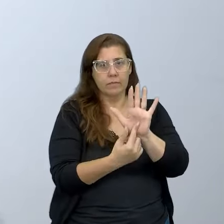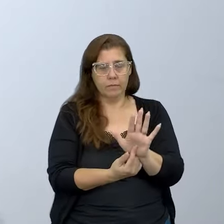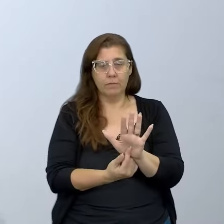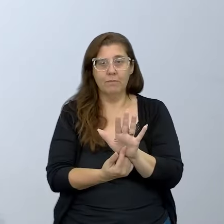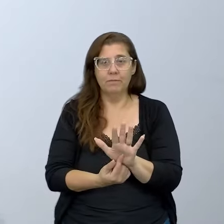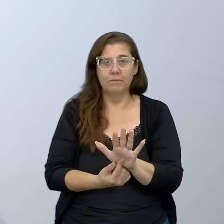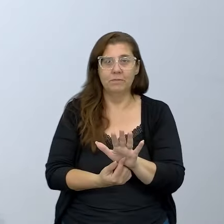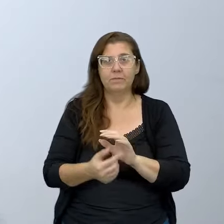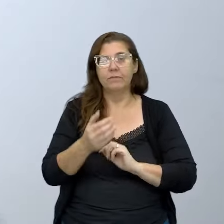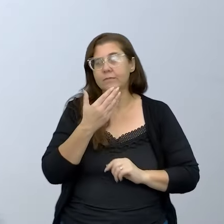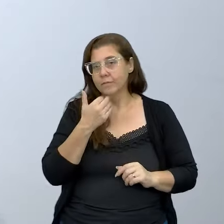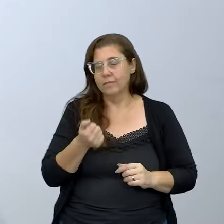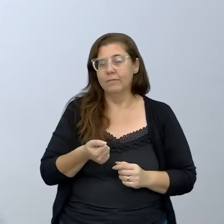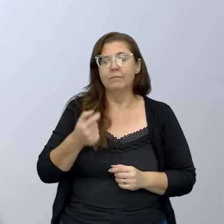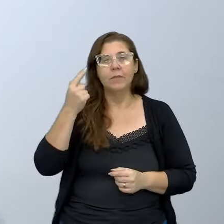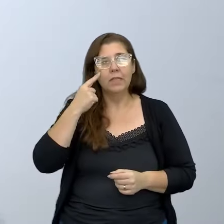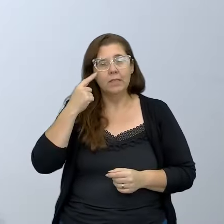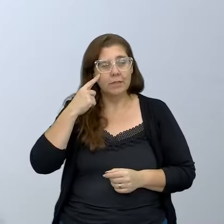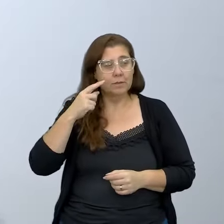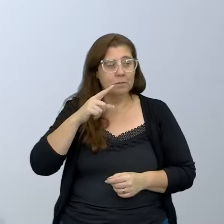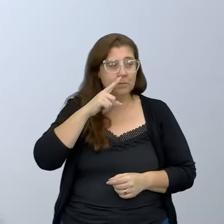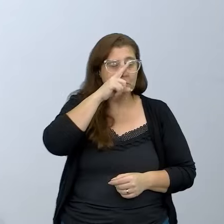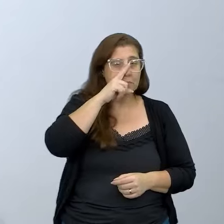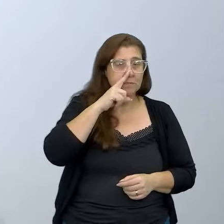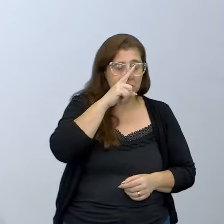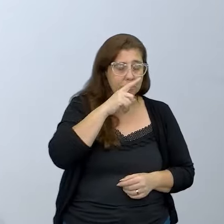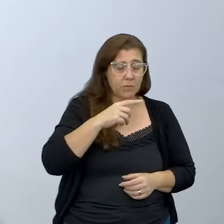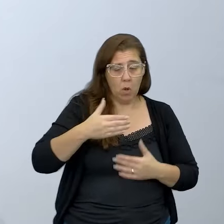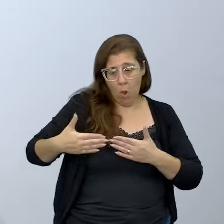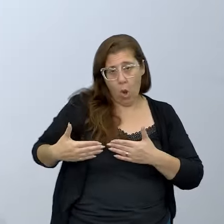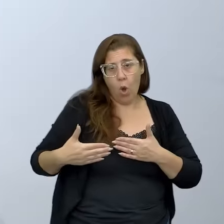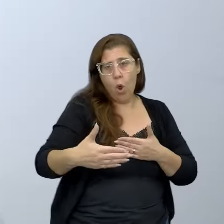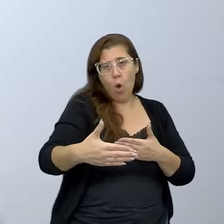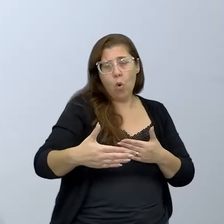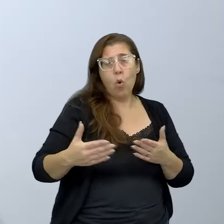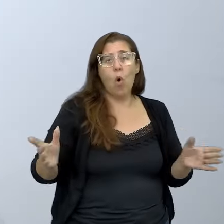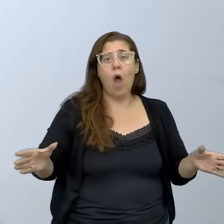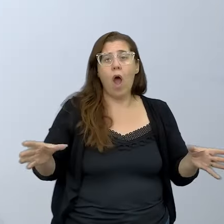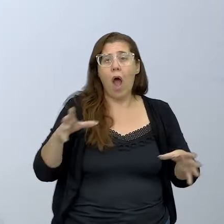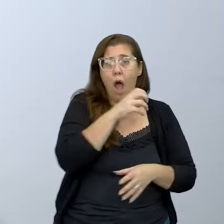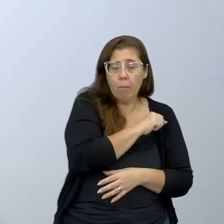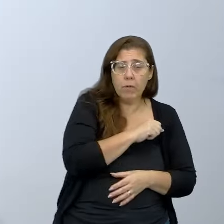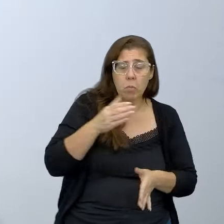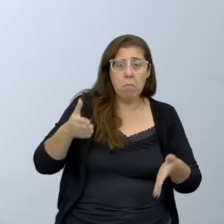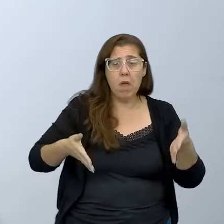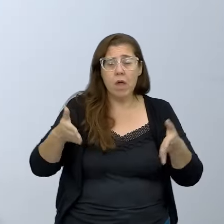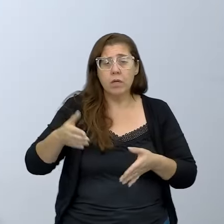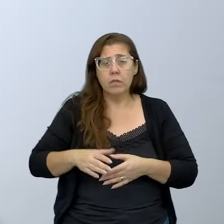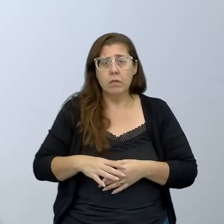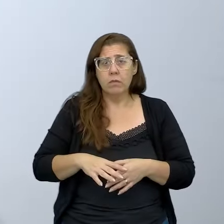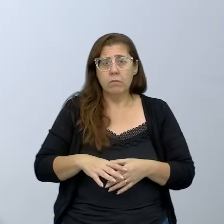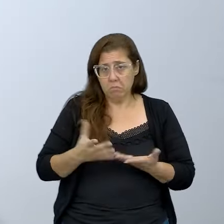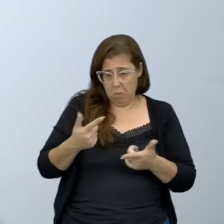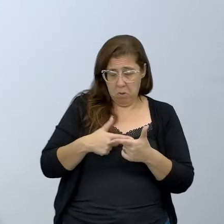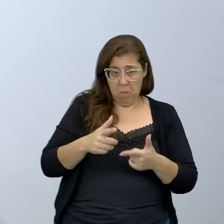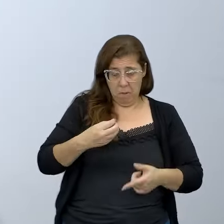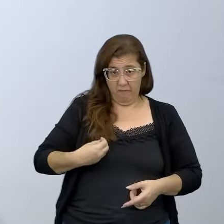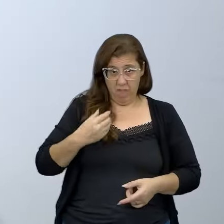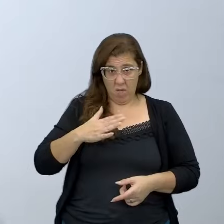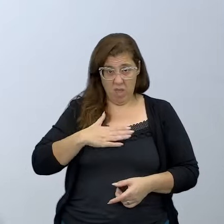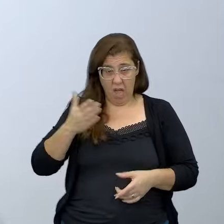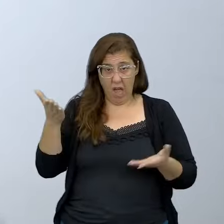A gente tá pensando nos riscos a longo ou a curto prazo? Porque a curto prazo fica muito fácil. Isso vai me afetar agora? Não,